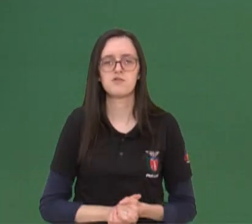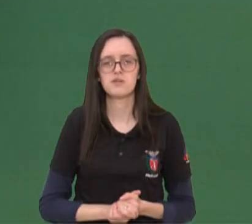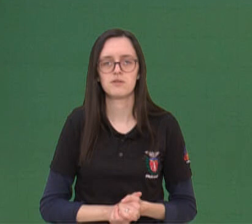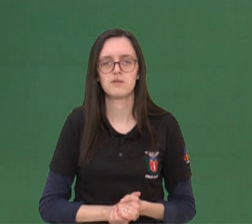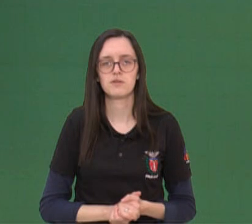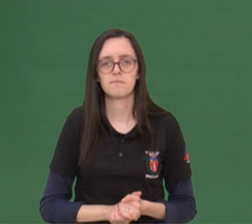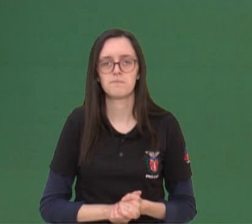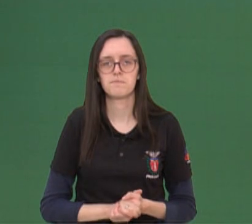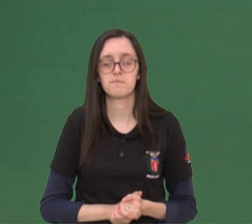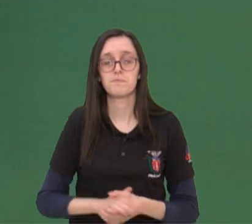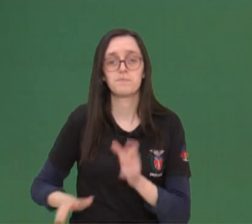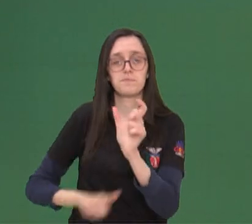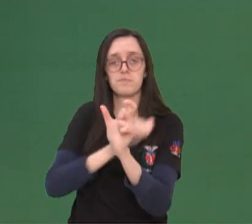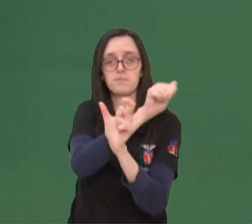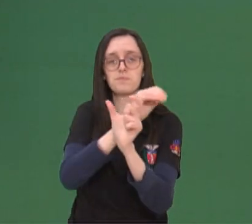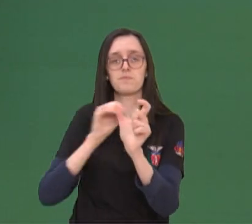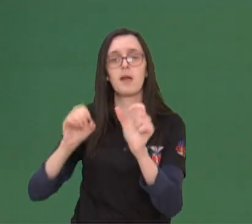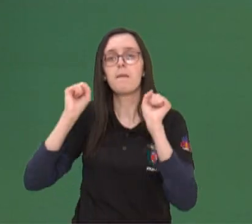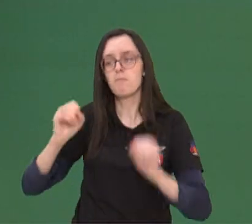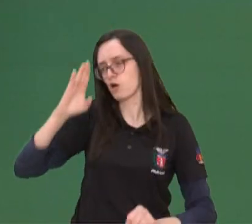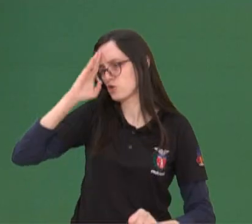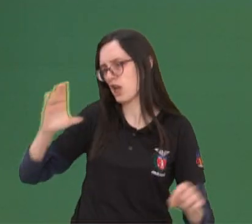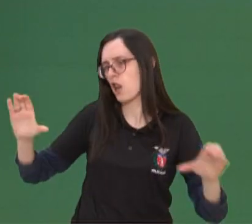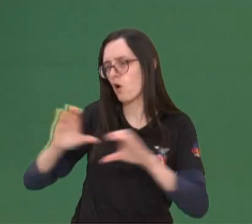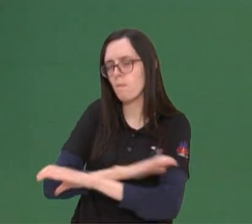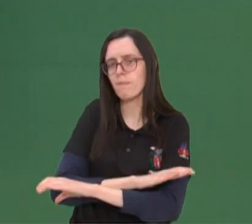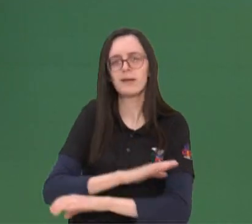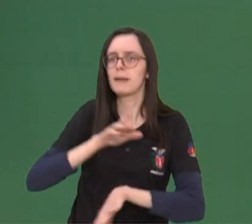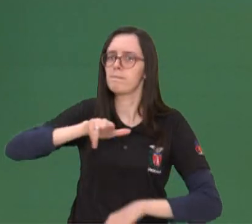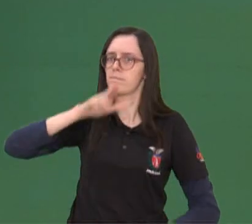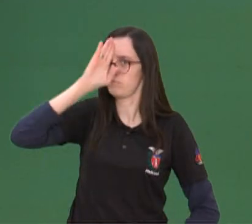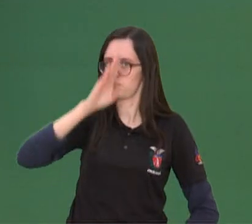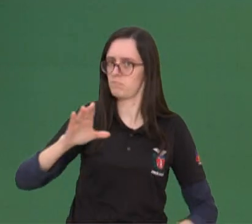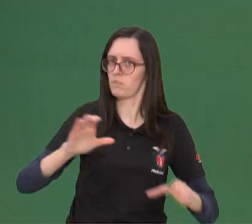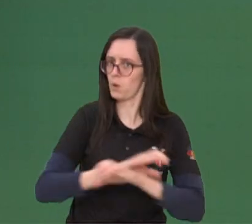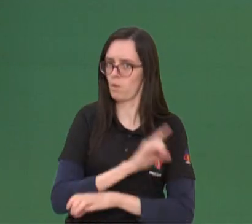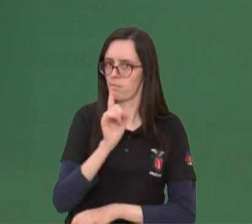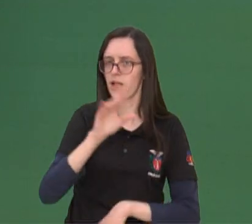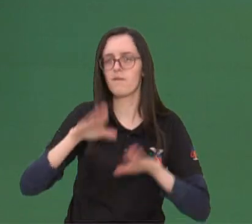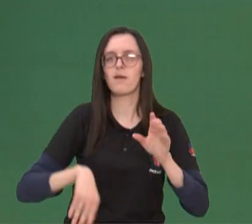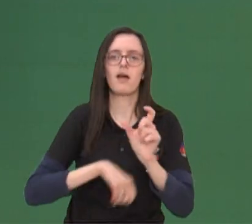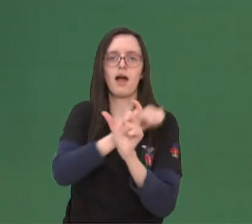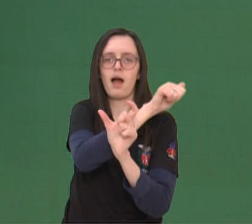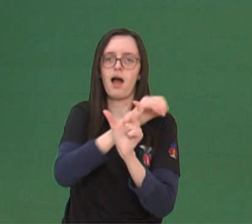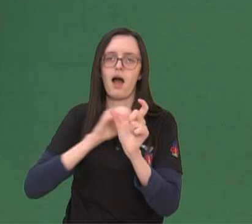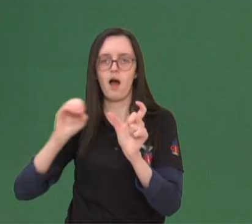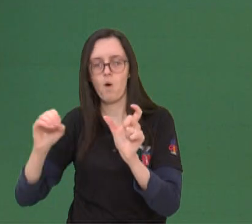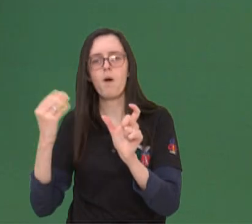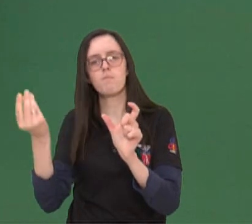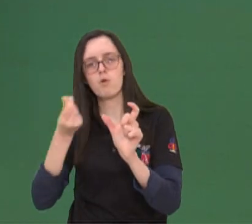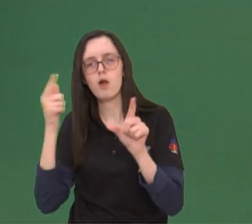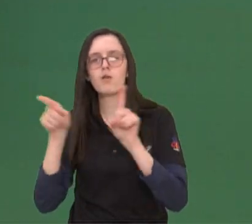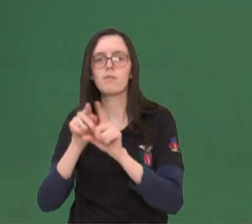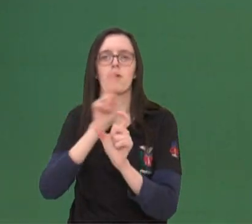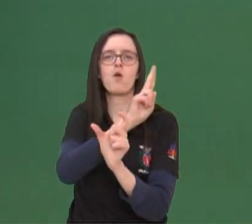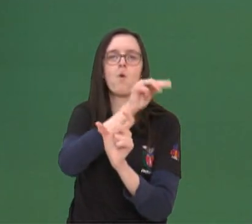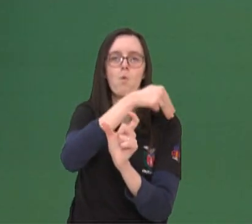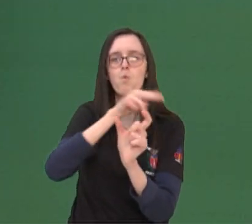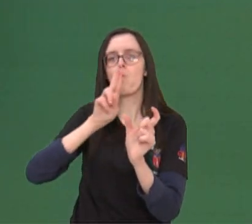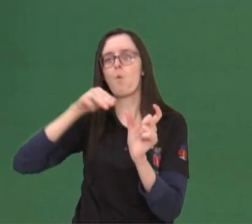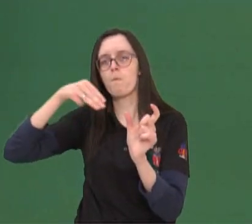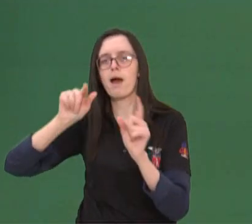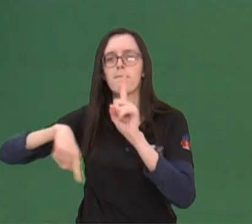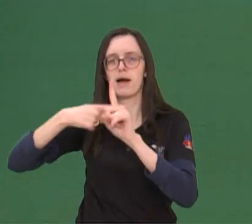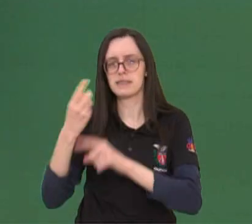Os artigos podem ser definidos e indefinidos, o, a e plural, uma e plural.